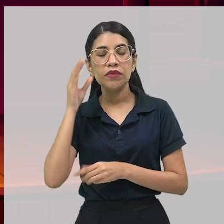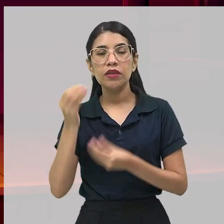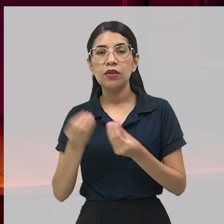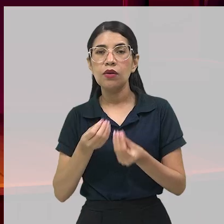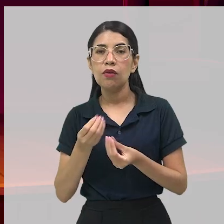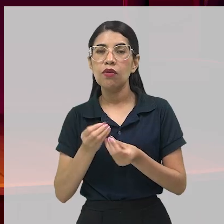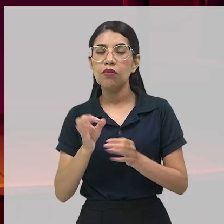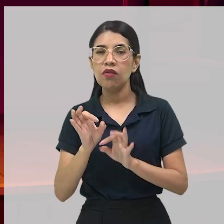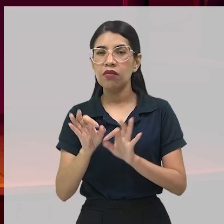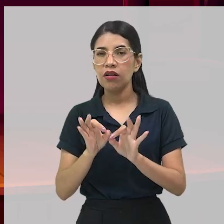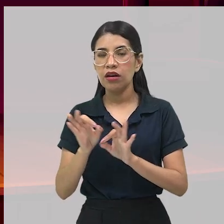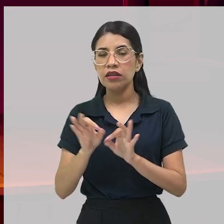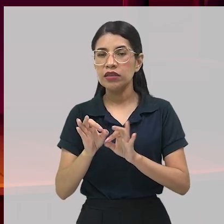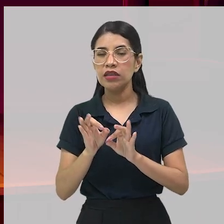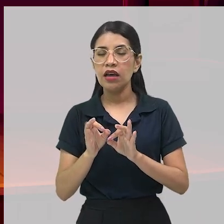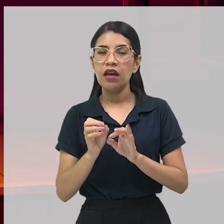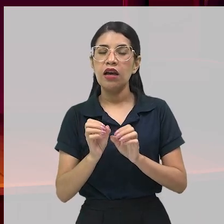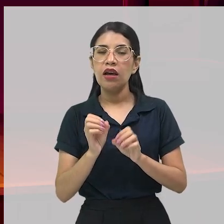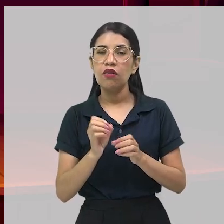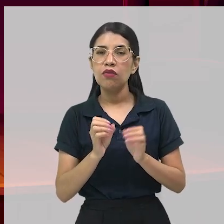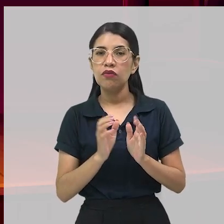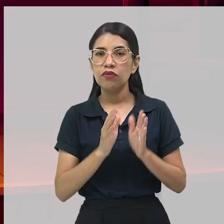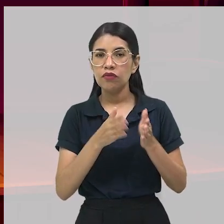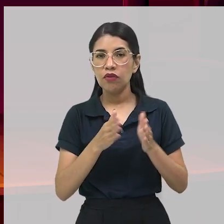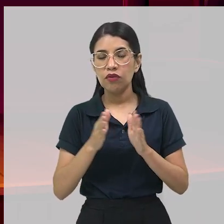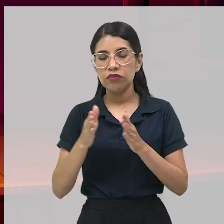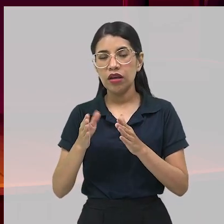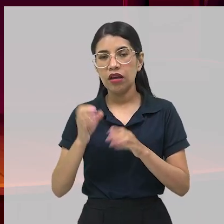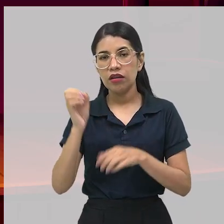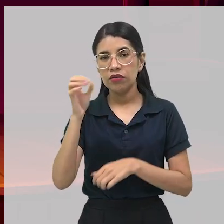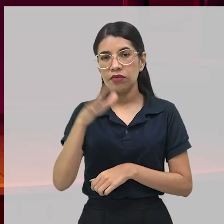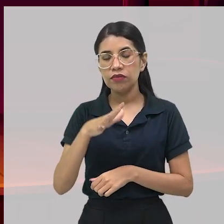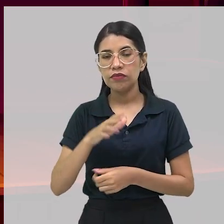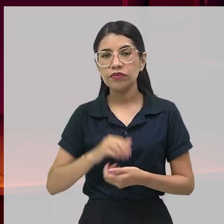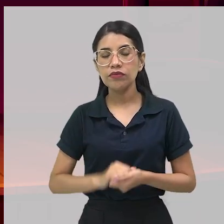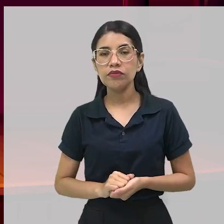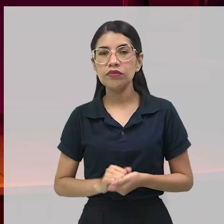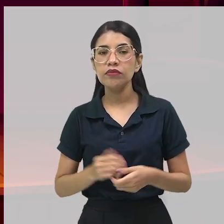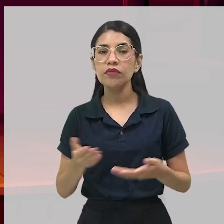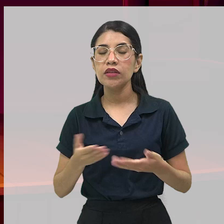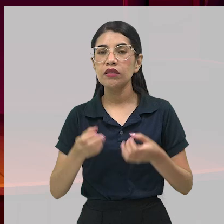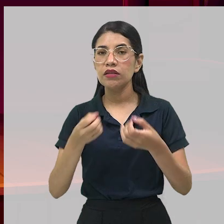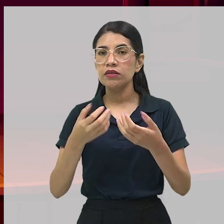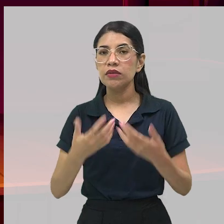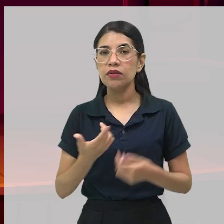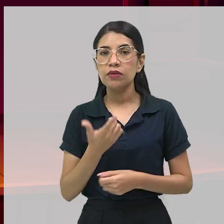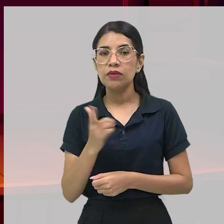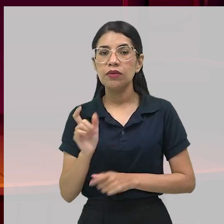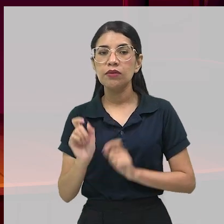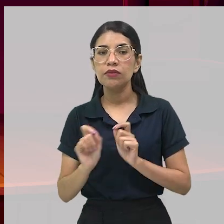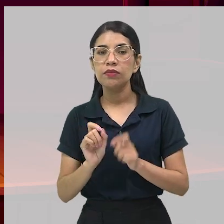como executar esse processo de iluminação. E a gente vai falar agora também de um outro elemento